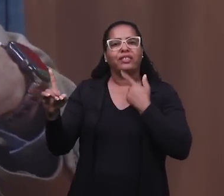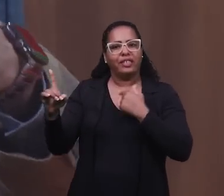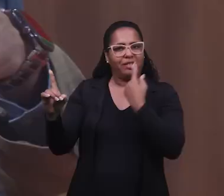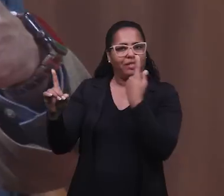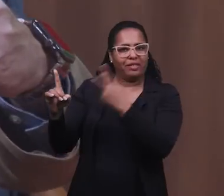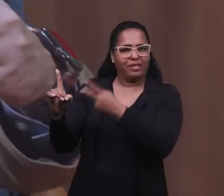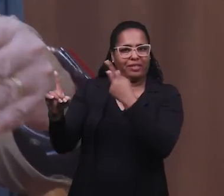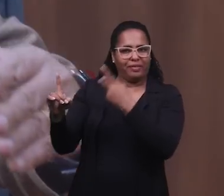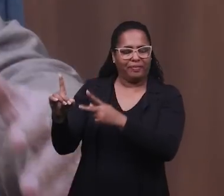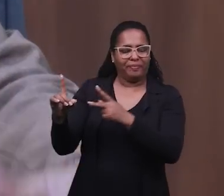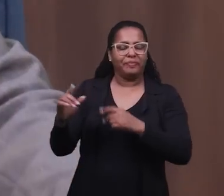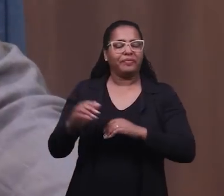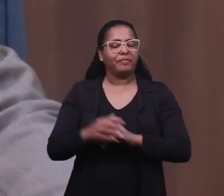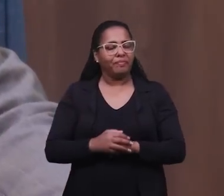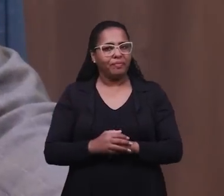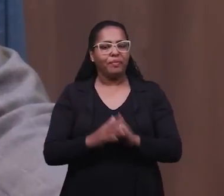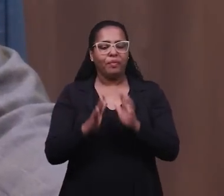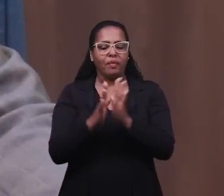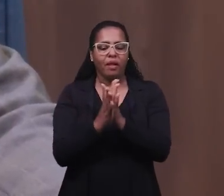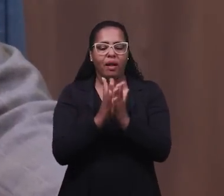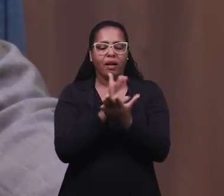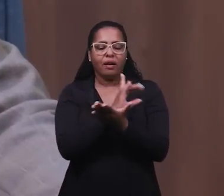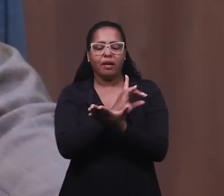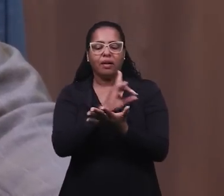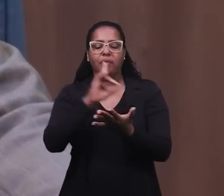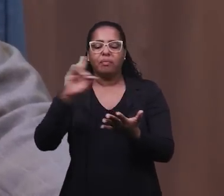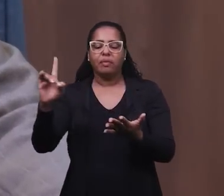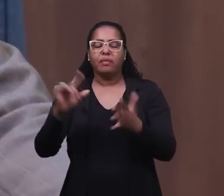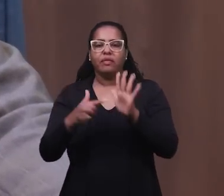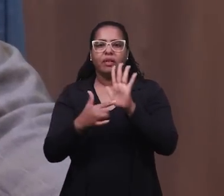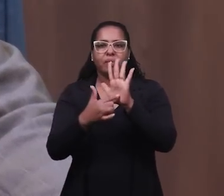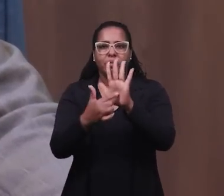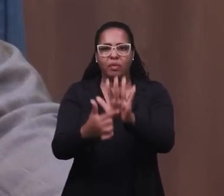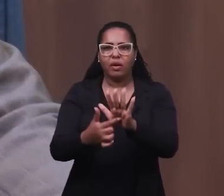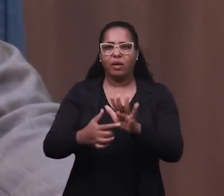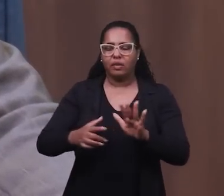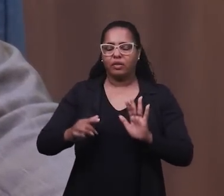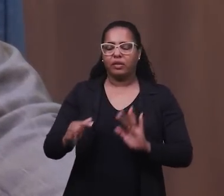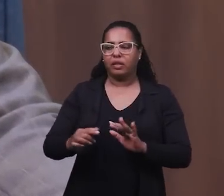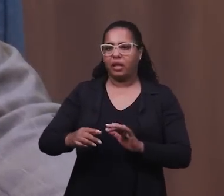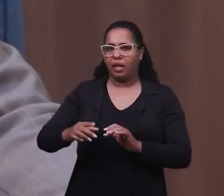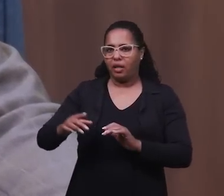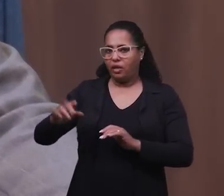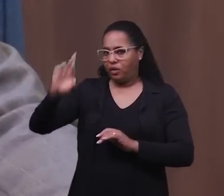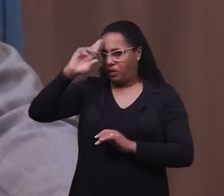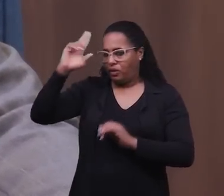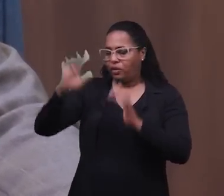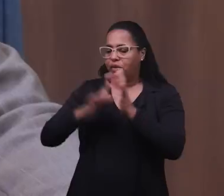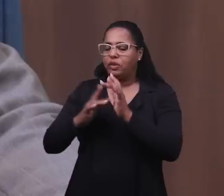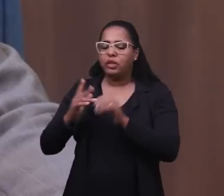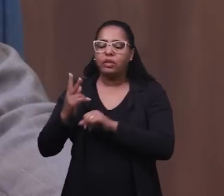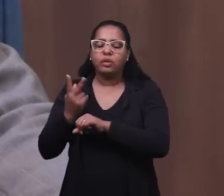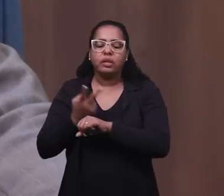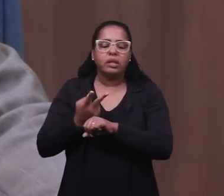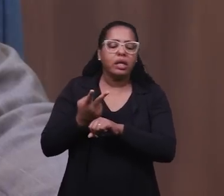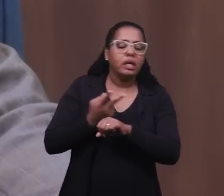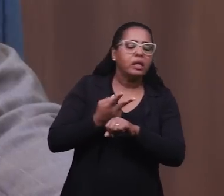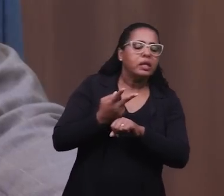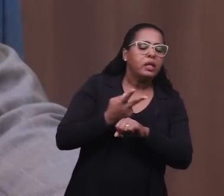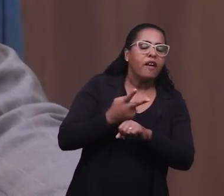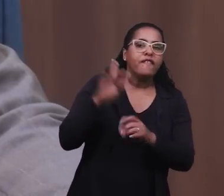deseja que o homem o encontre. E diz a palavra que ele busca os